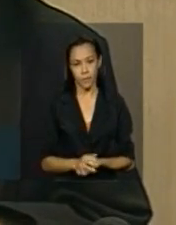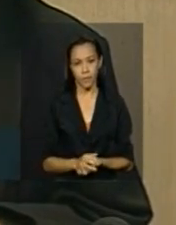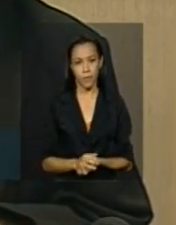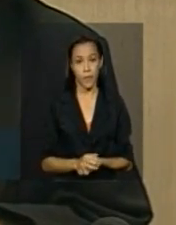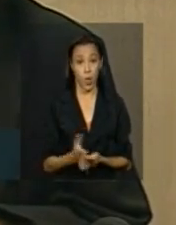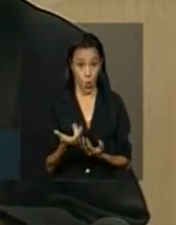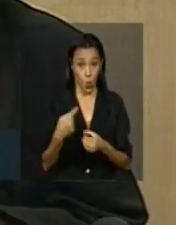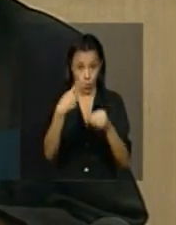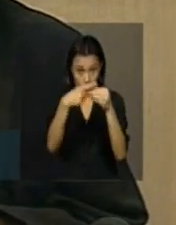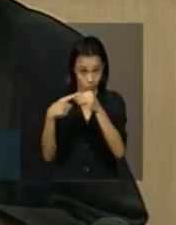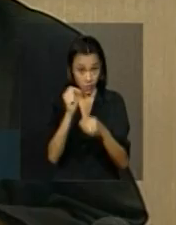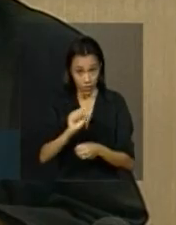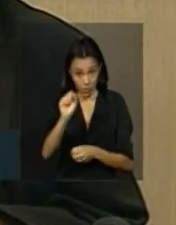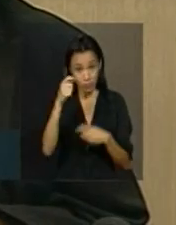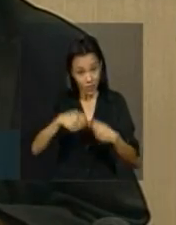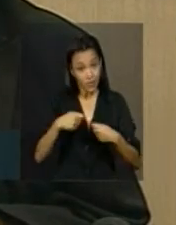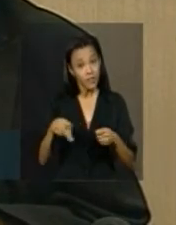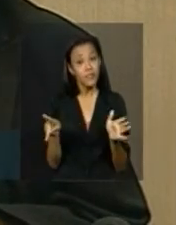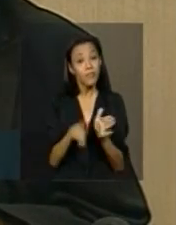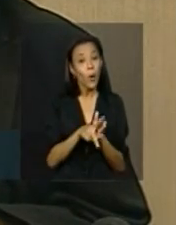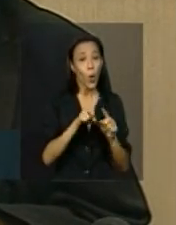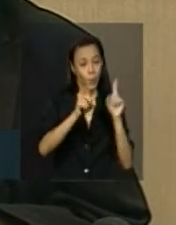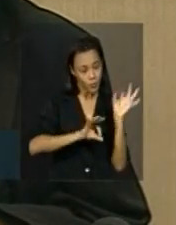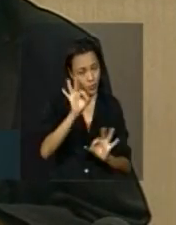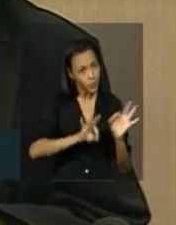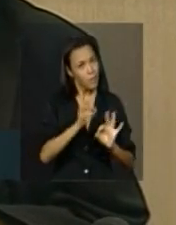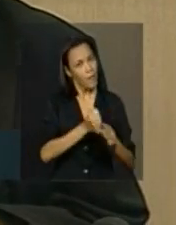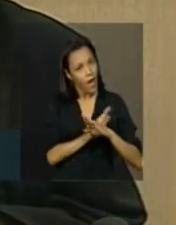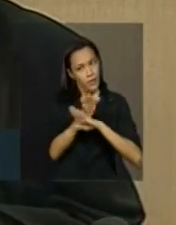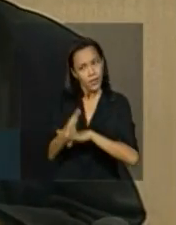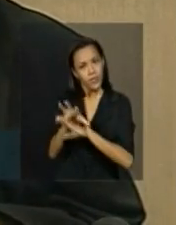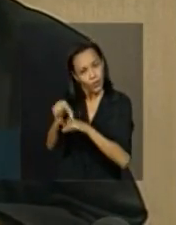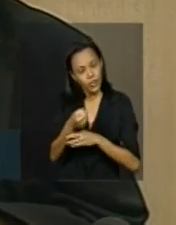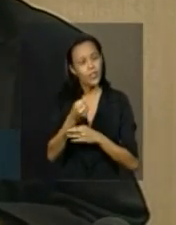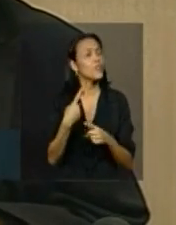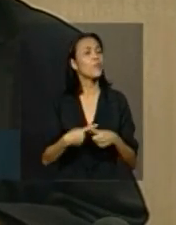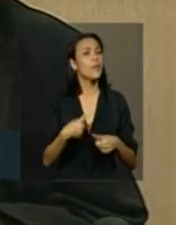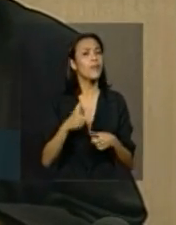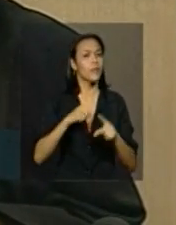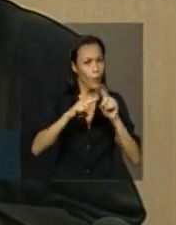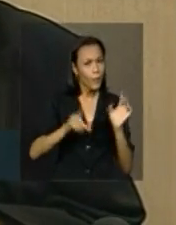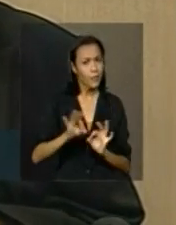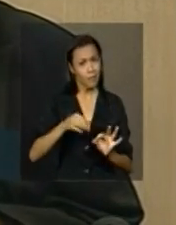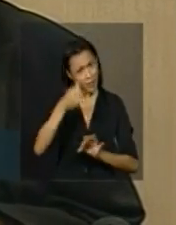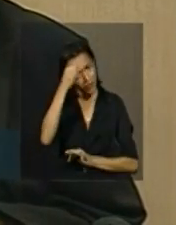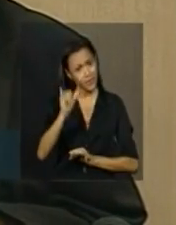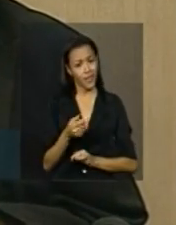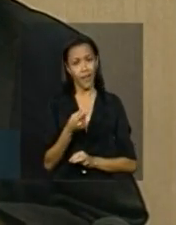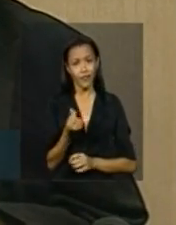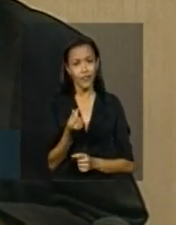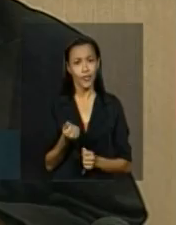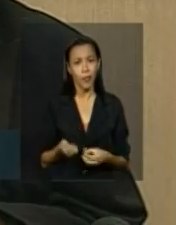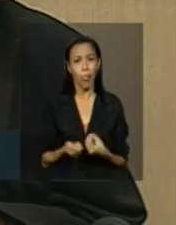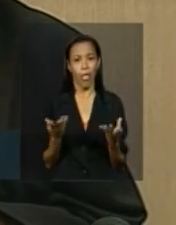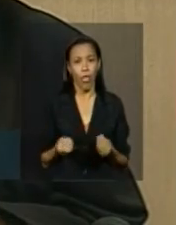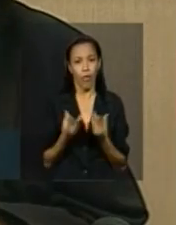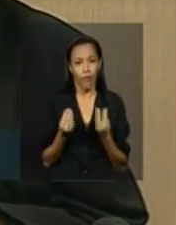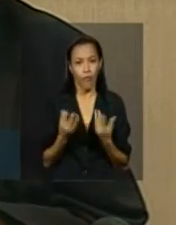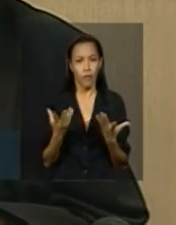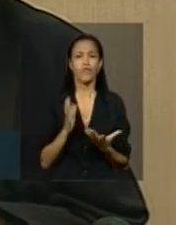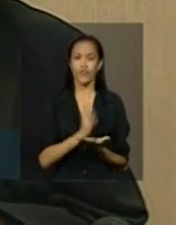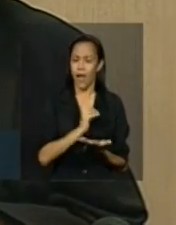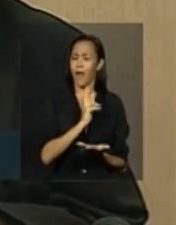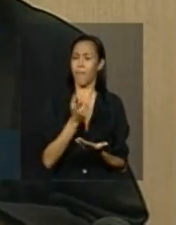para o município o município tem que ter o seu plano para acessar o recurso E por que que tem que ter o plano para evitar o desperdício de dinheiro várias